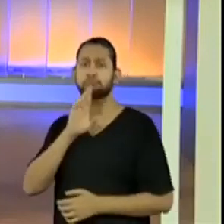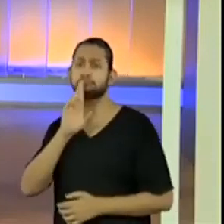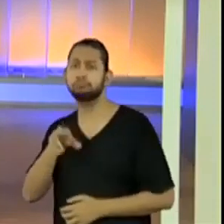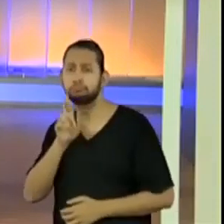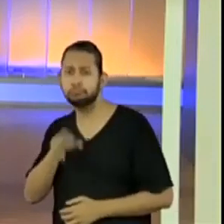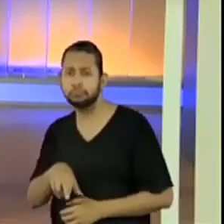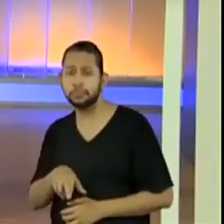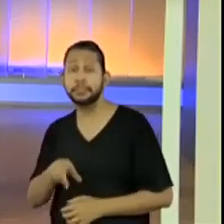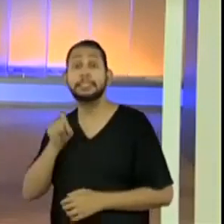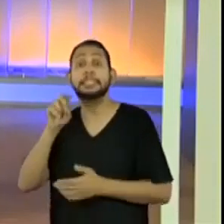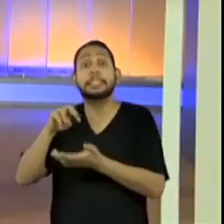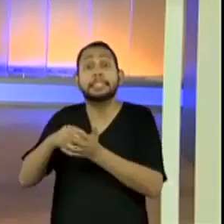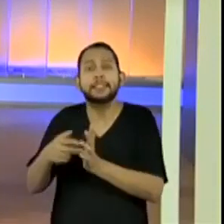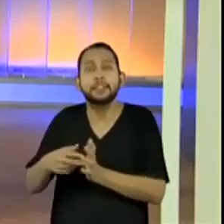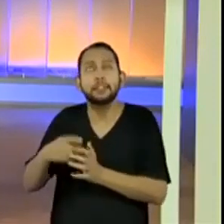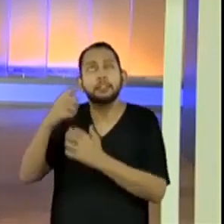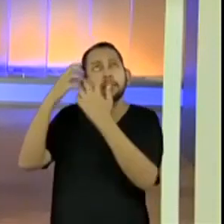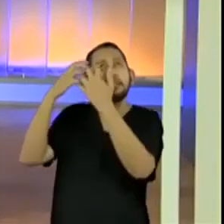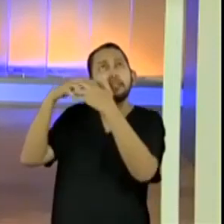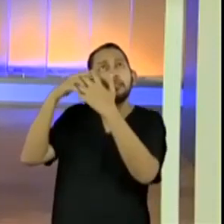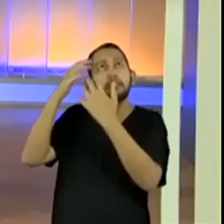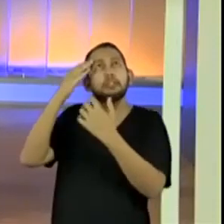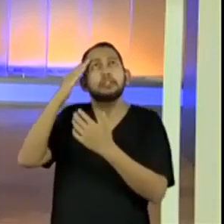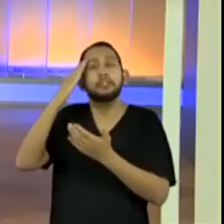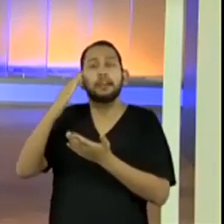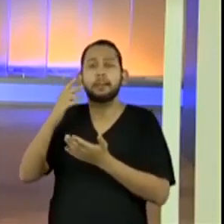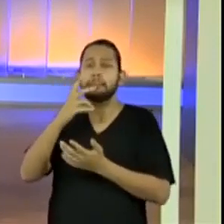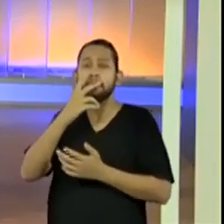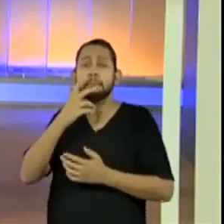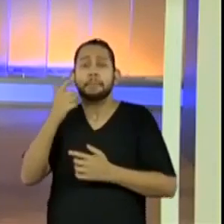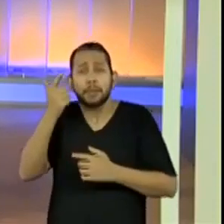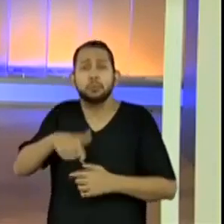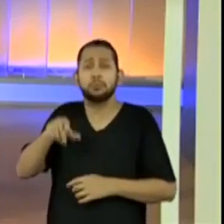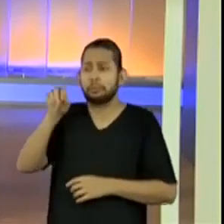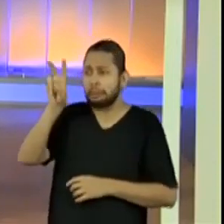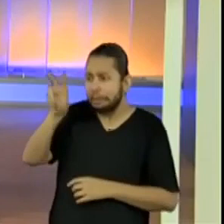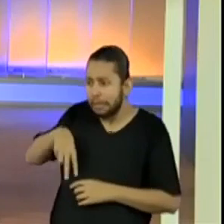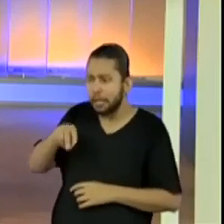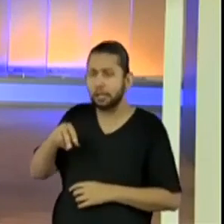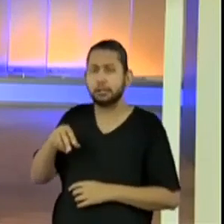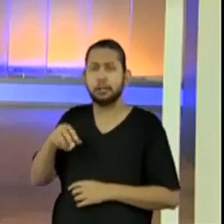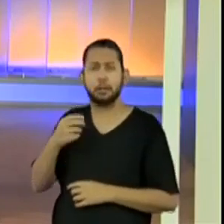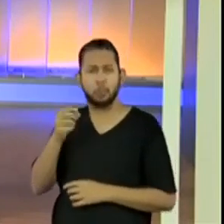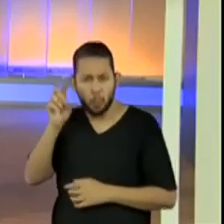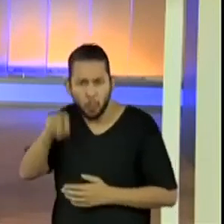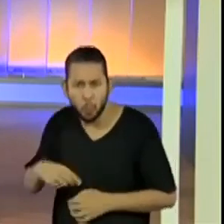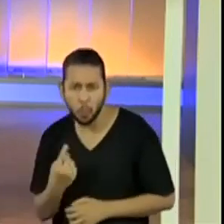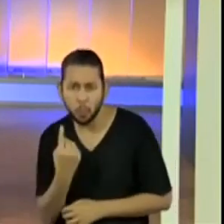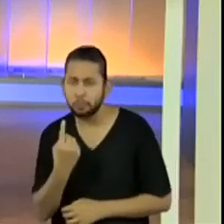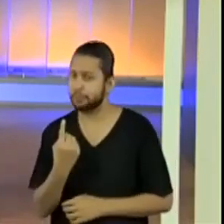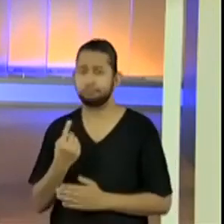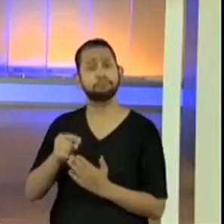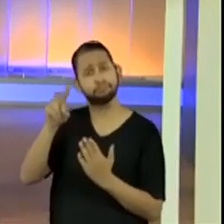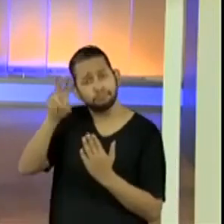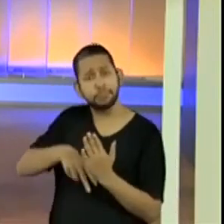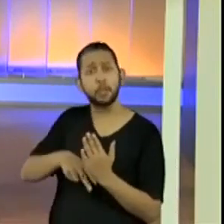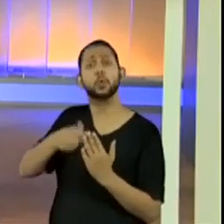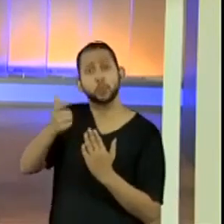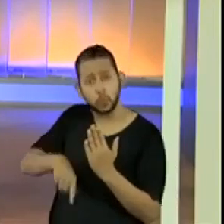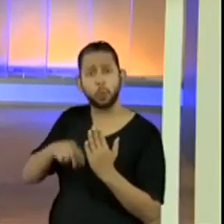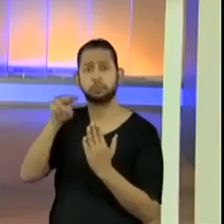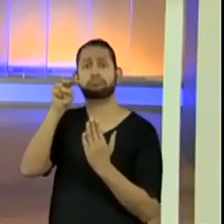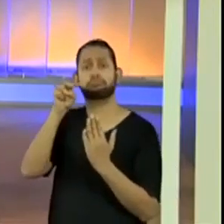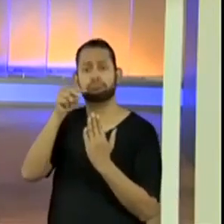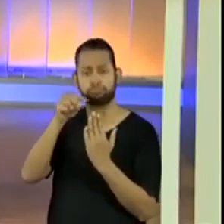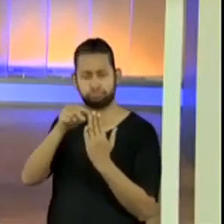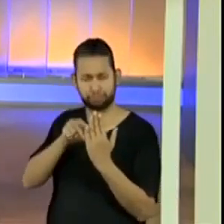algumas questões, é importante que você leia e releia diversas vezes o texto. A leitura, ela é um hábito diário e a gente